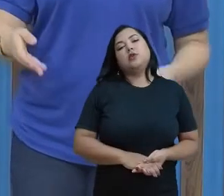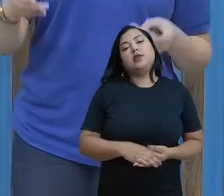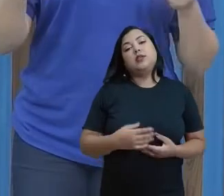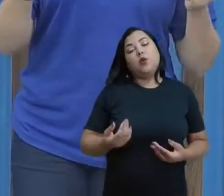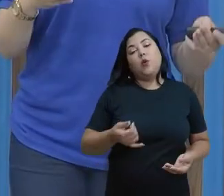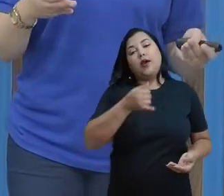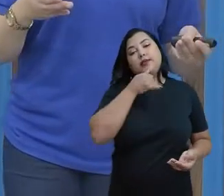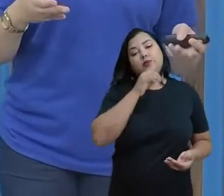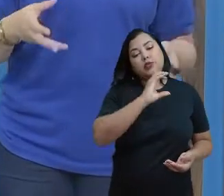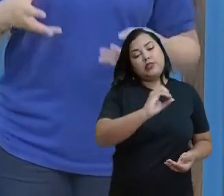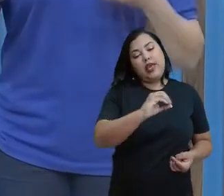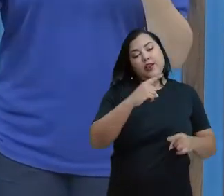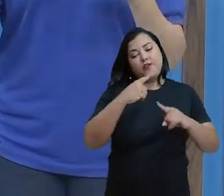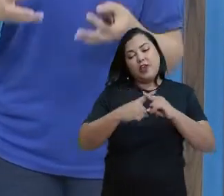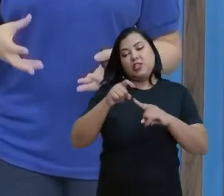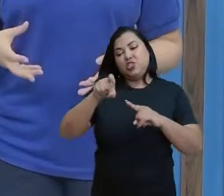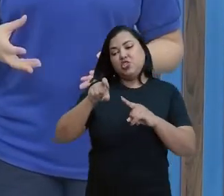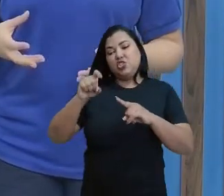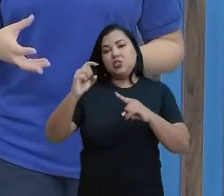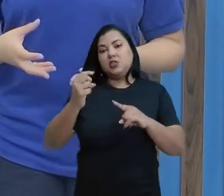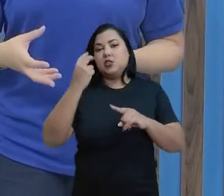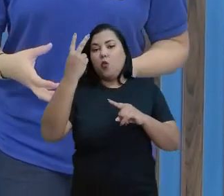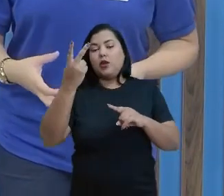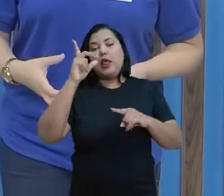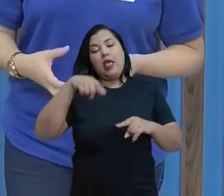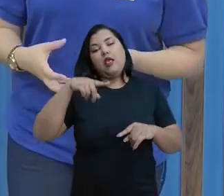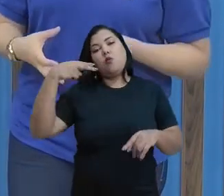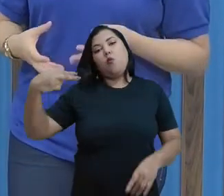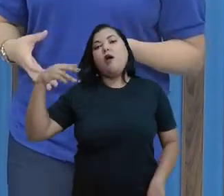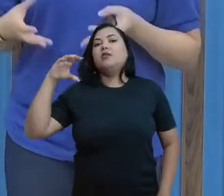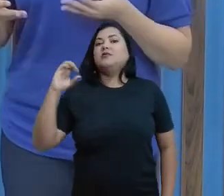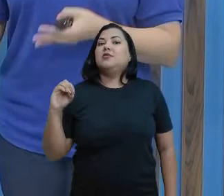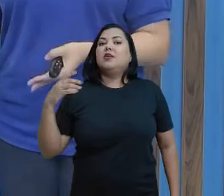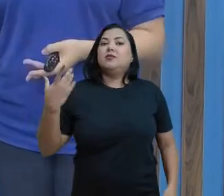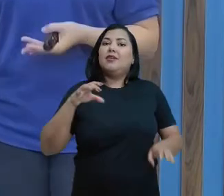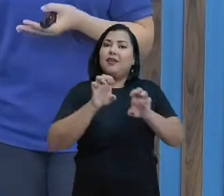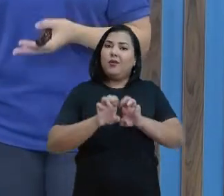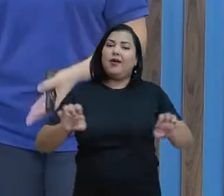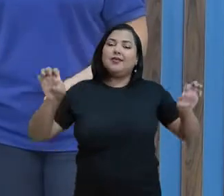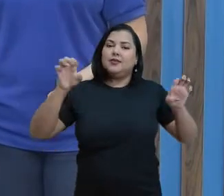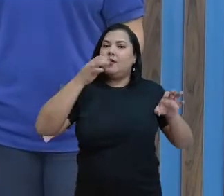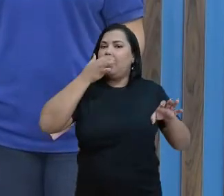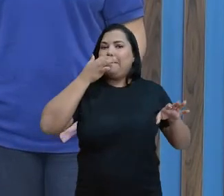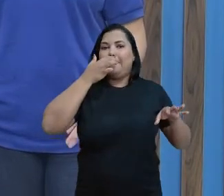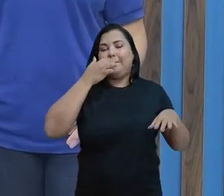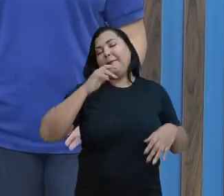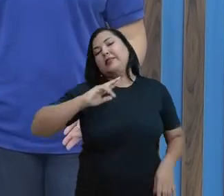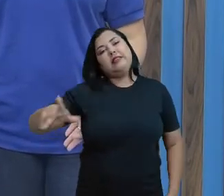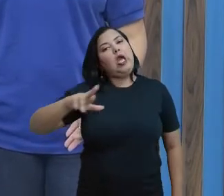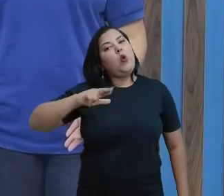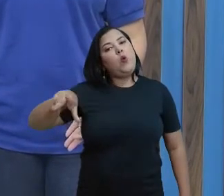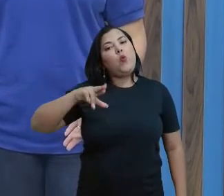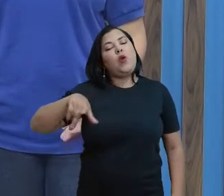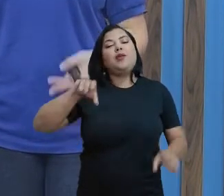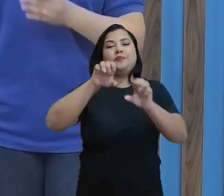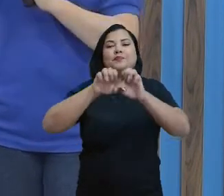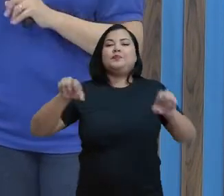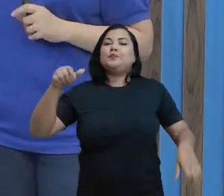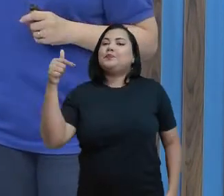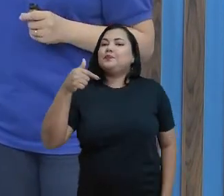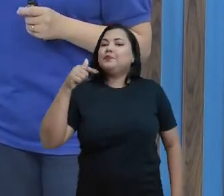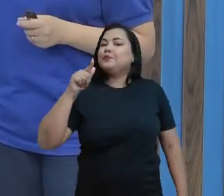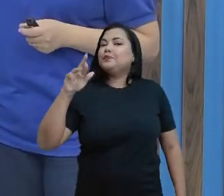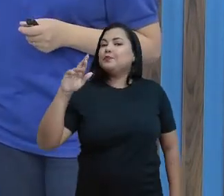x elevado ao quadrado vai dar zero. E a minha equação do segundo grau deixa de ser a equação do segundo grau.